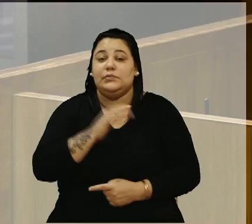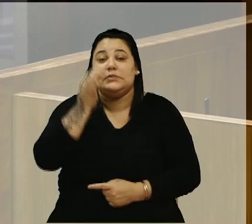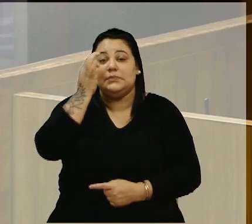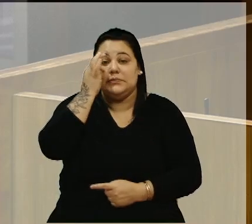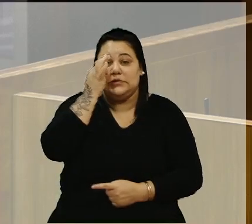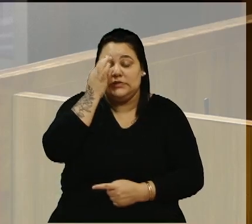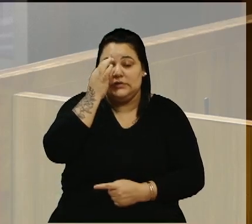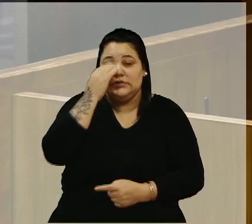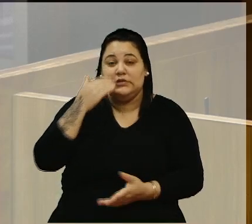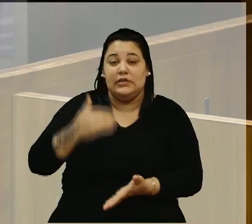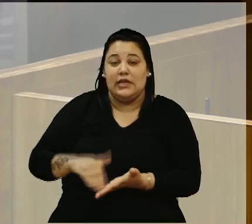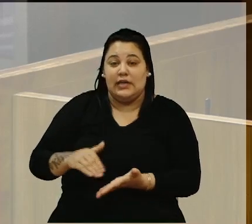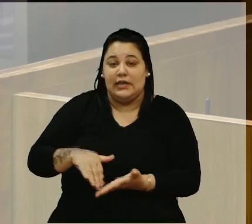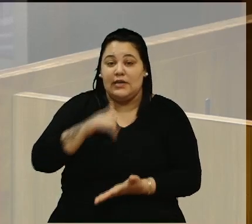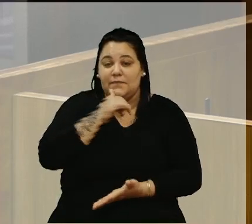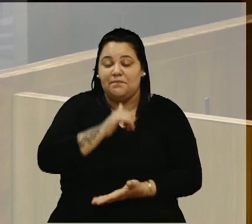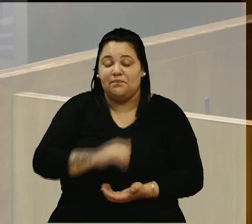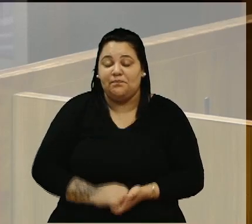da secretária.